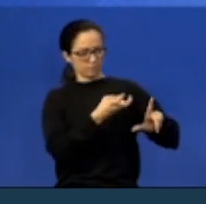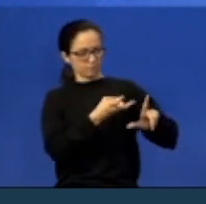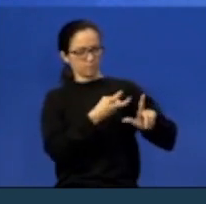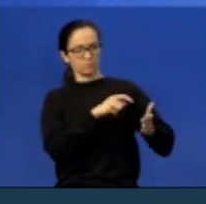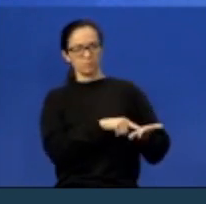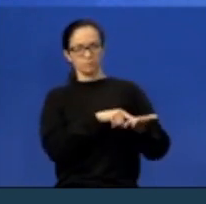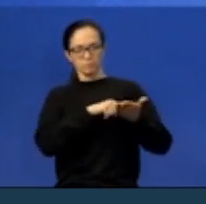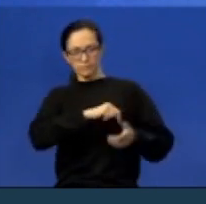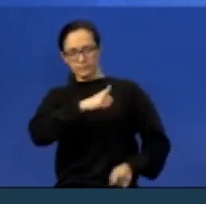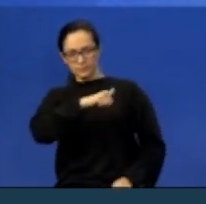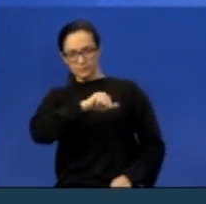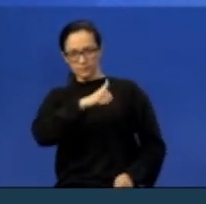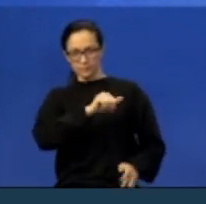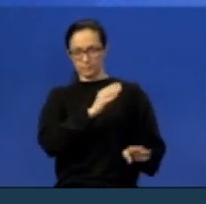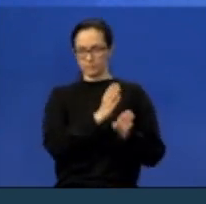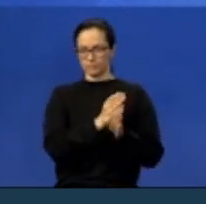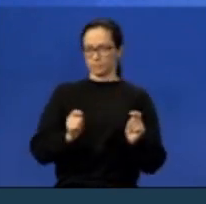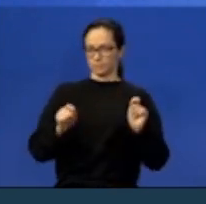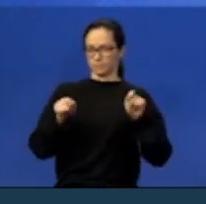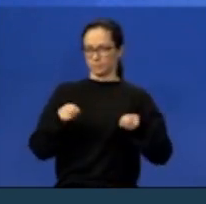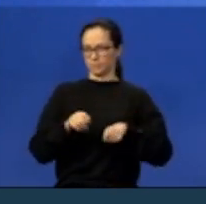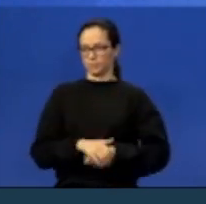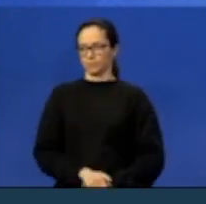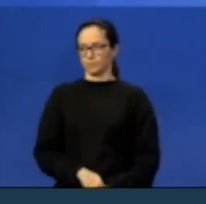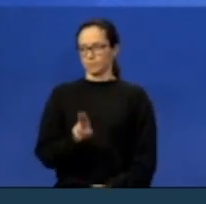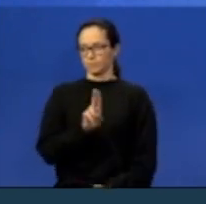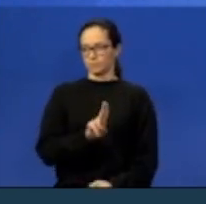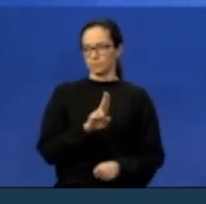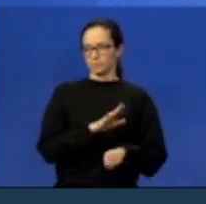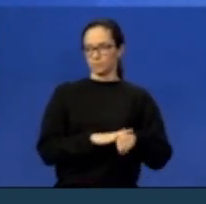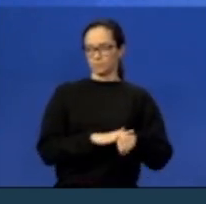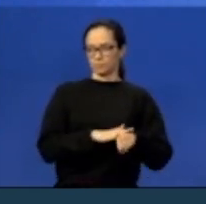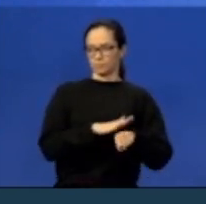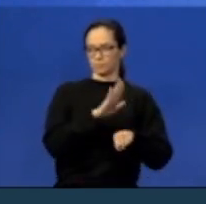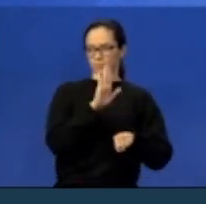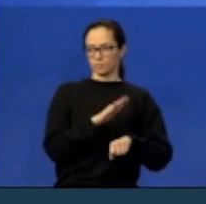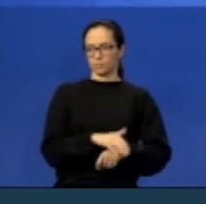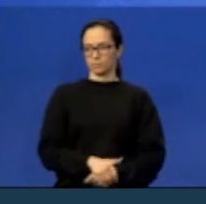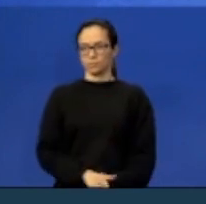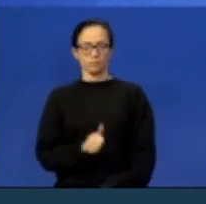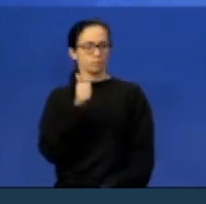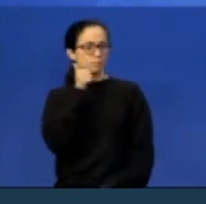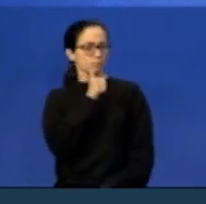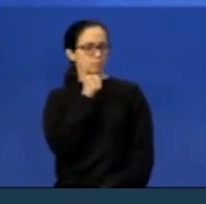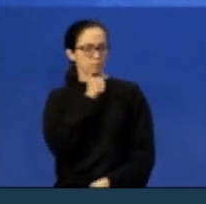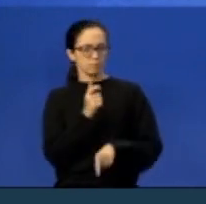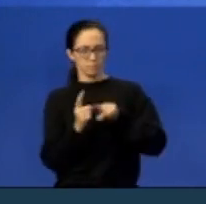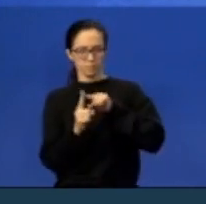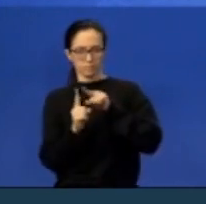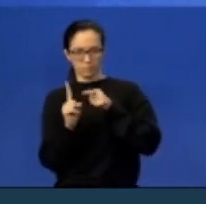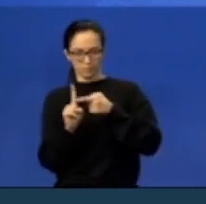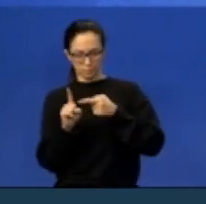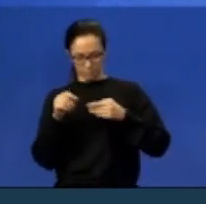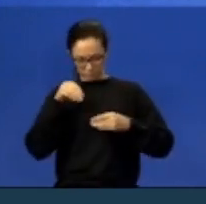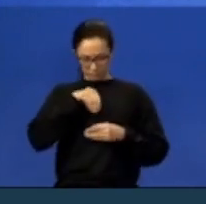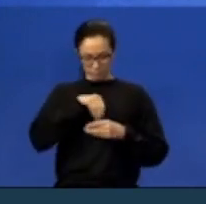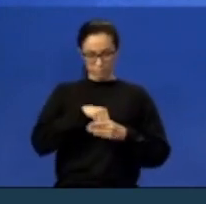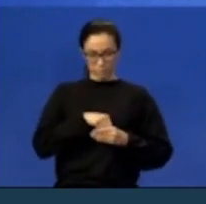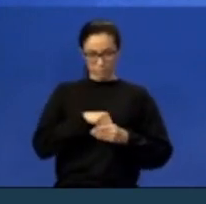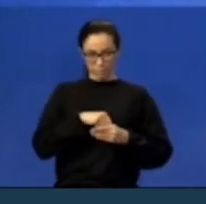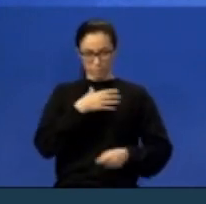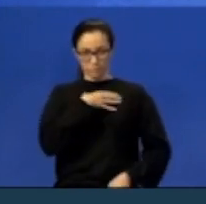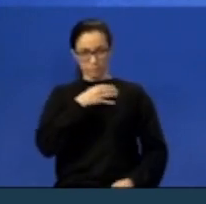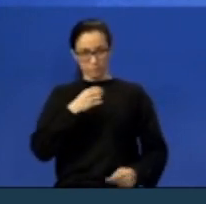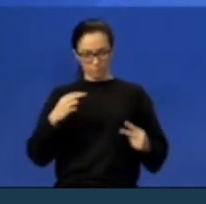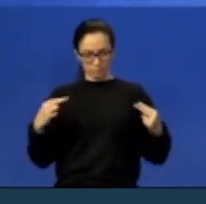de avaliação. Ela é principalmente utilizada, a ultrassonografia, em gestantes para fazer alguns tipos de acompanhamento,